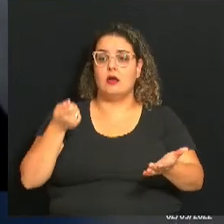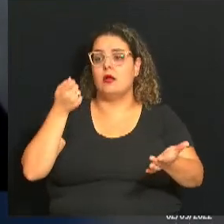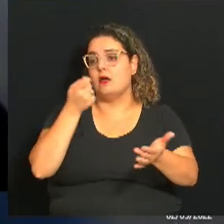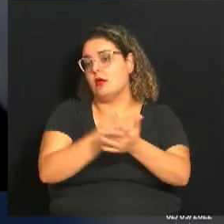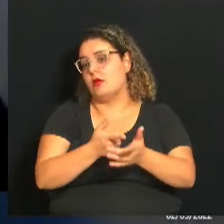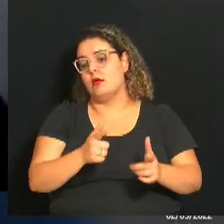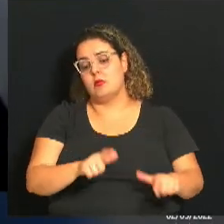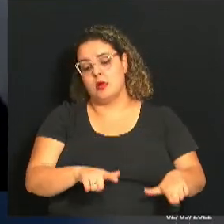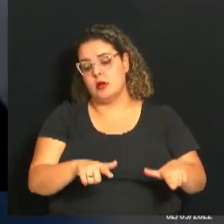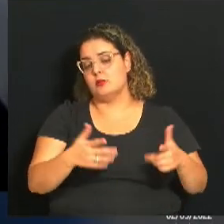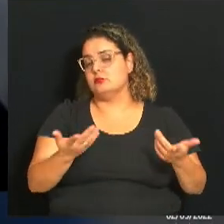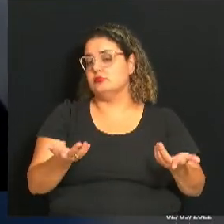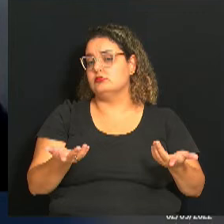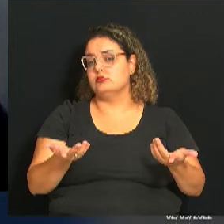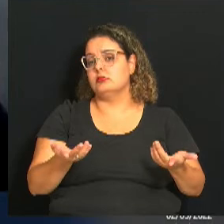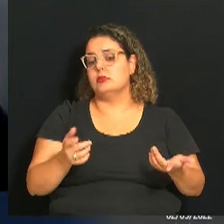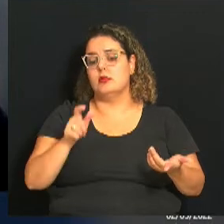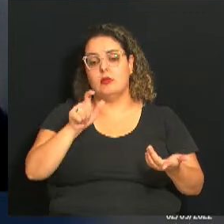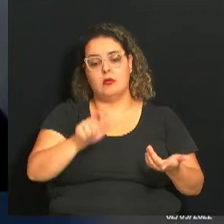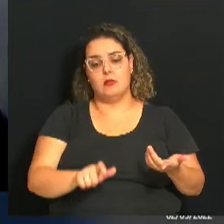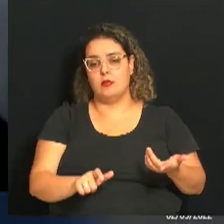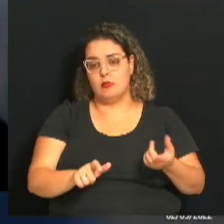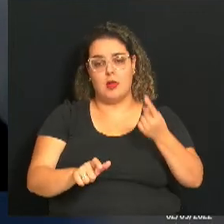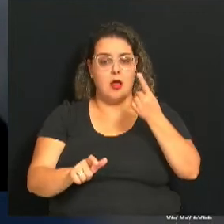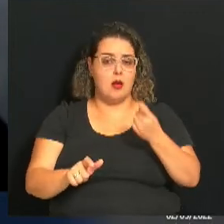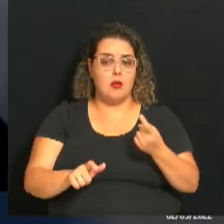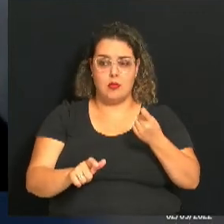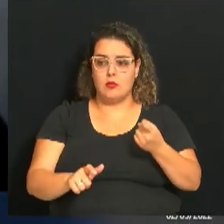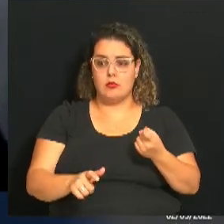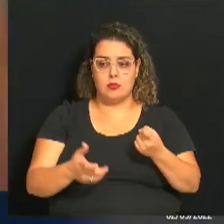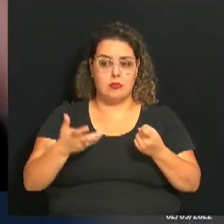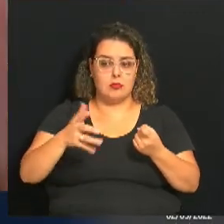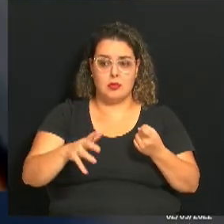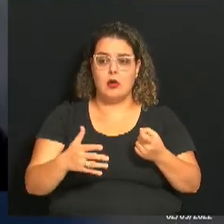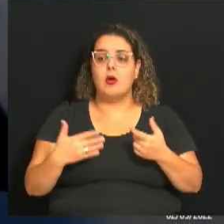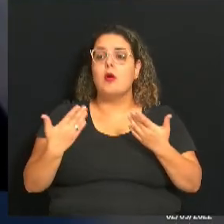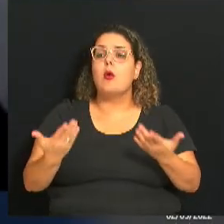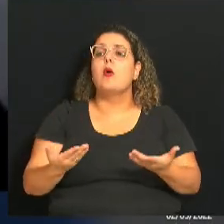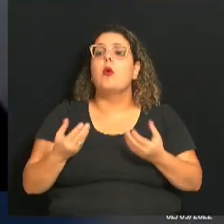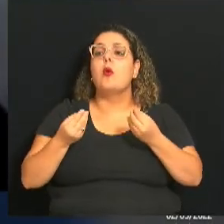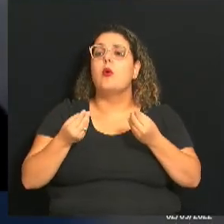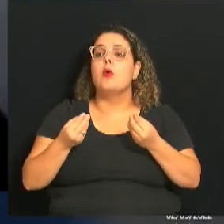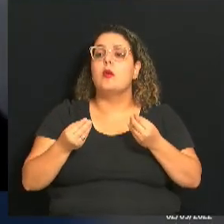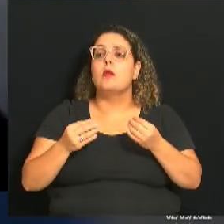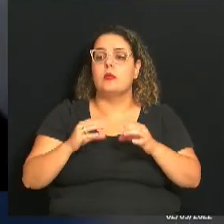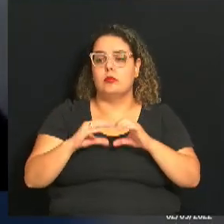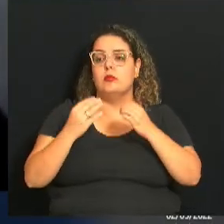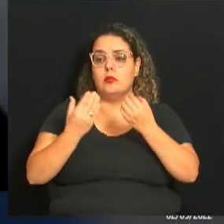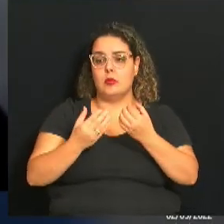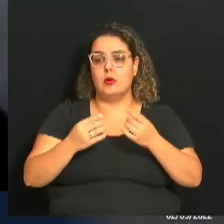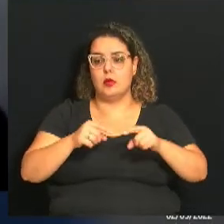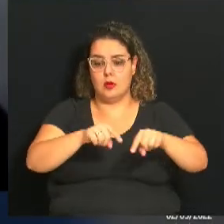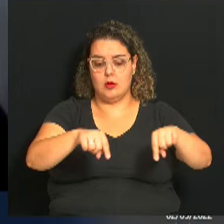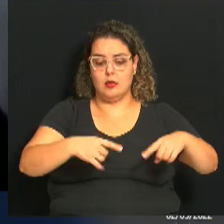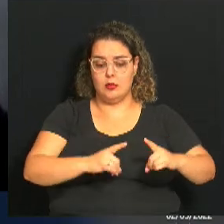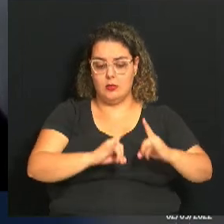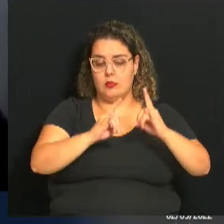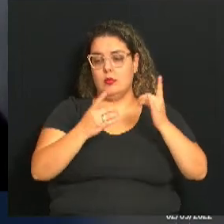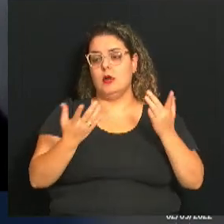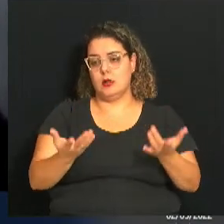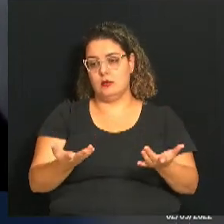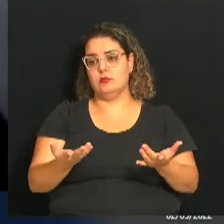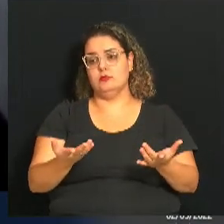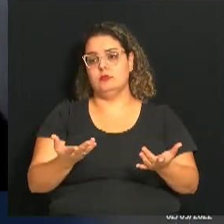porque se uma pessoa não querer, como que ela prova dentro da convenção da associação condominial daquele prédio que vai